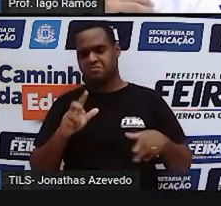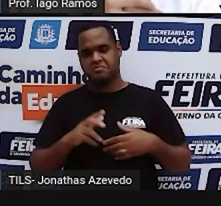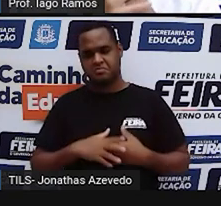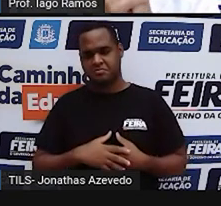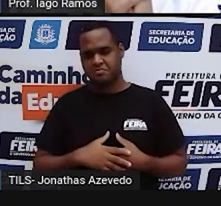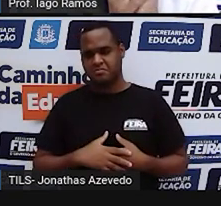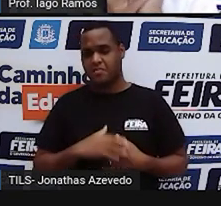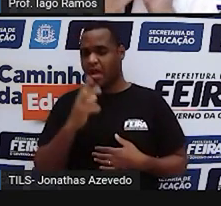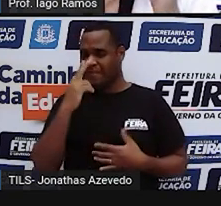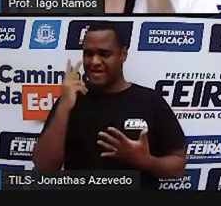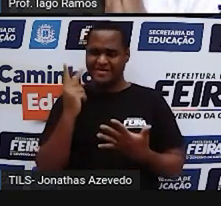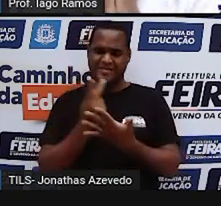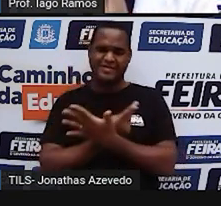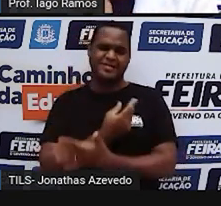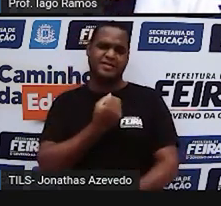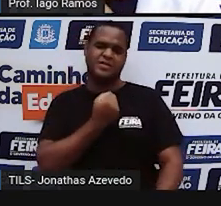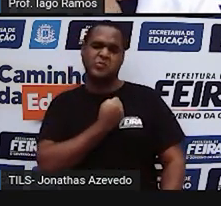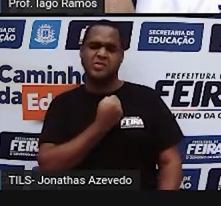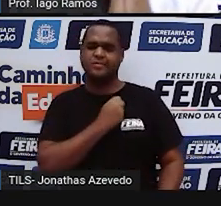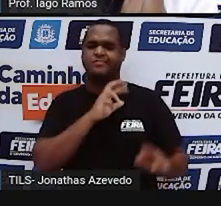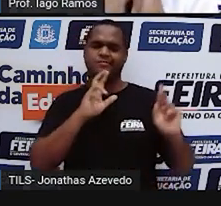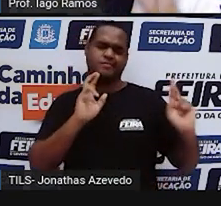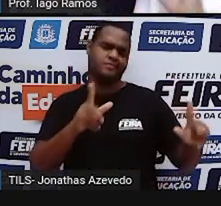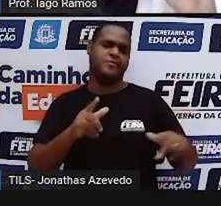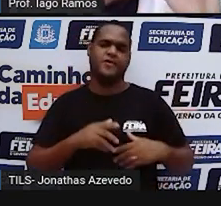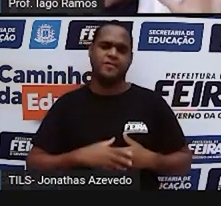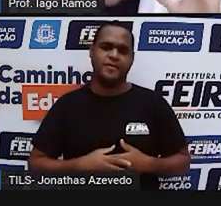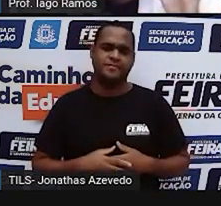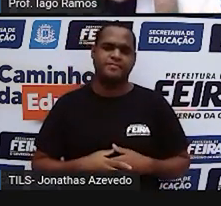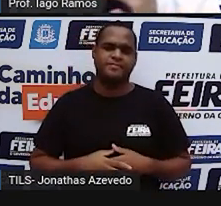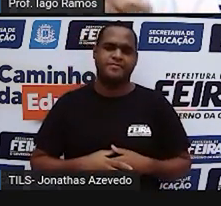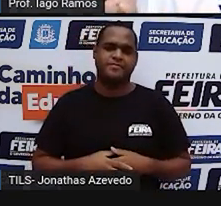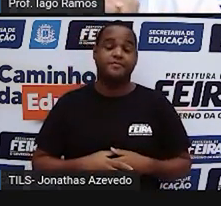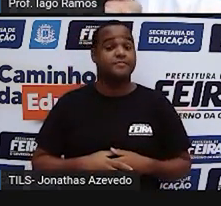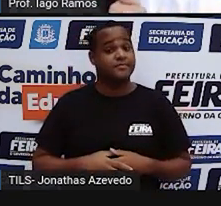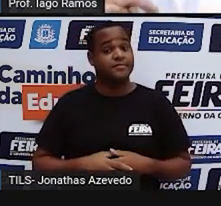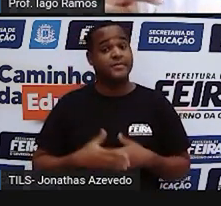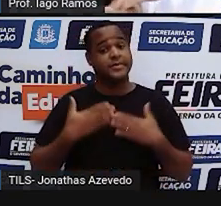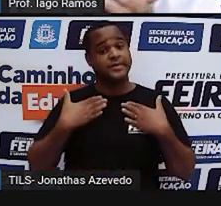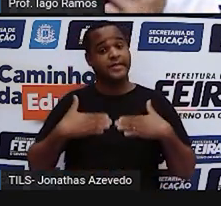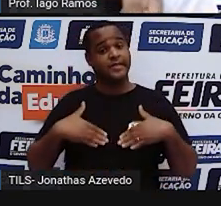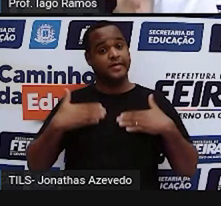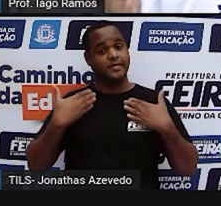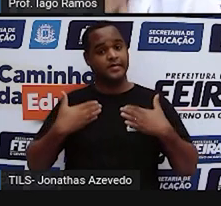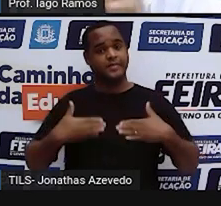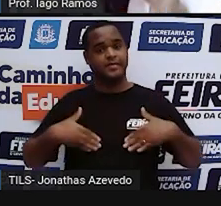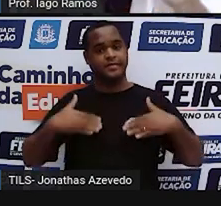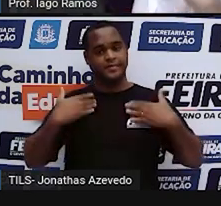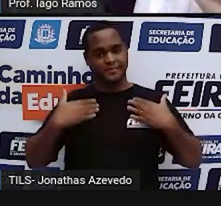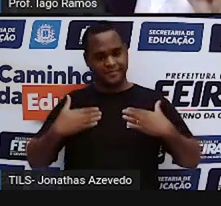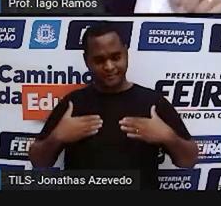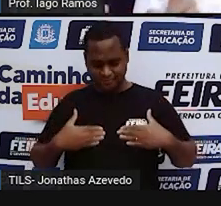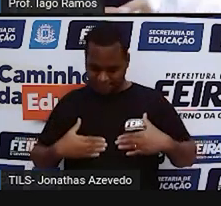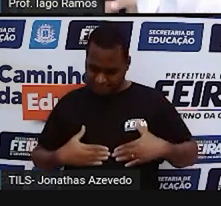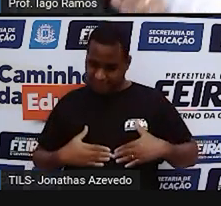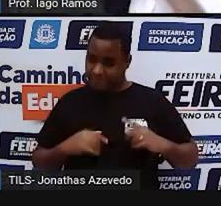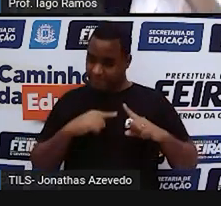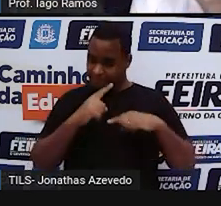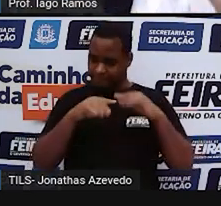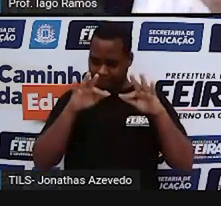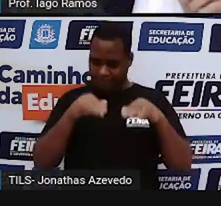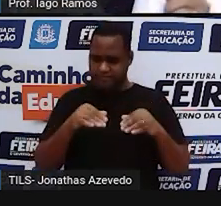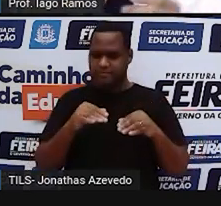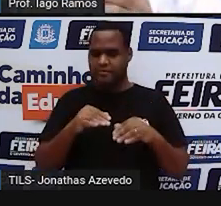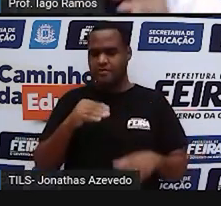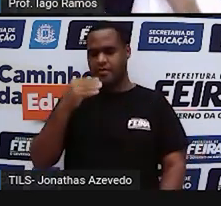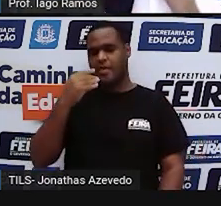e tá dando número aqui que não tem nada a ver Calma calma que no final disso